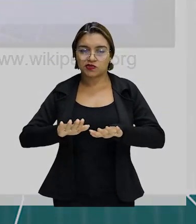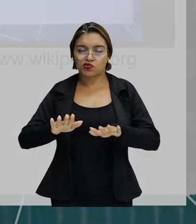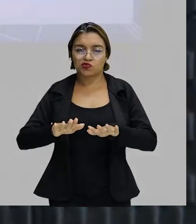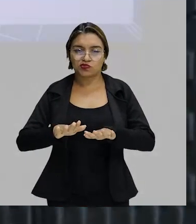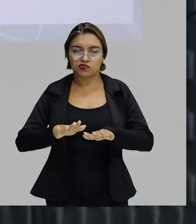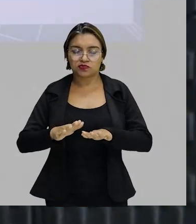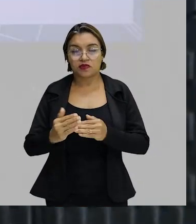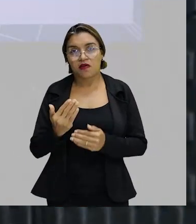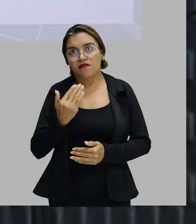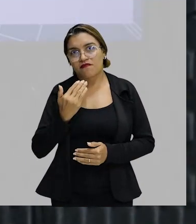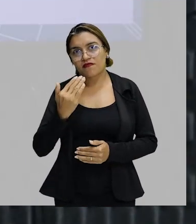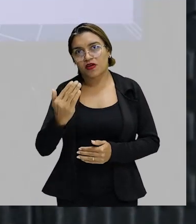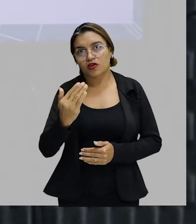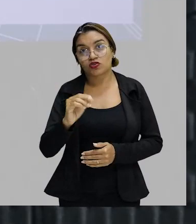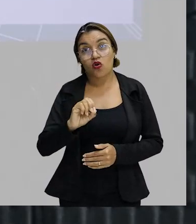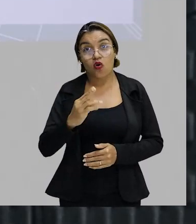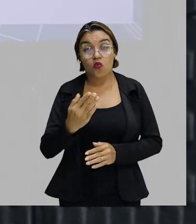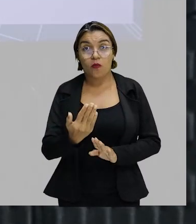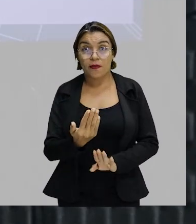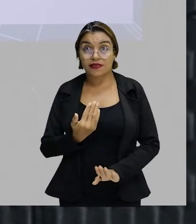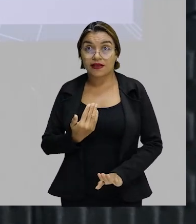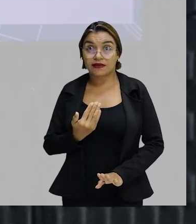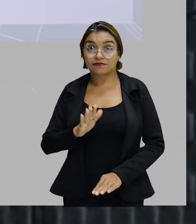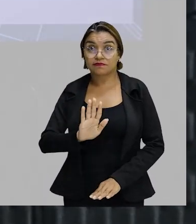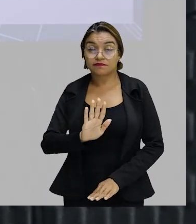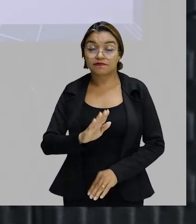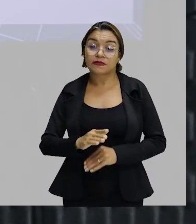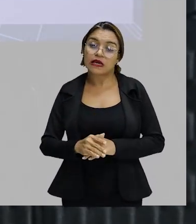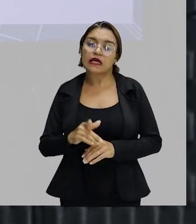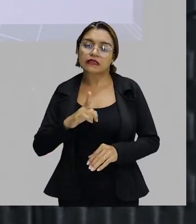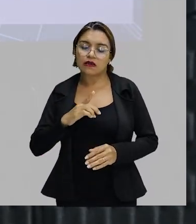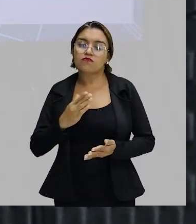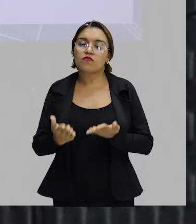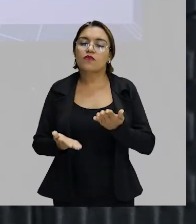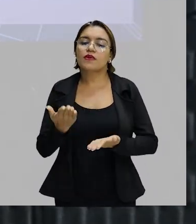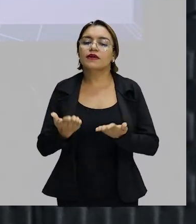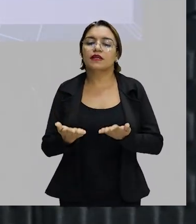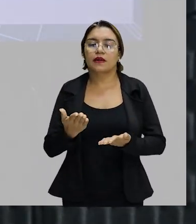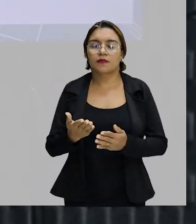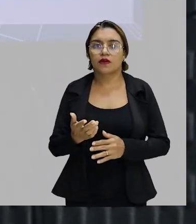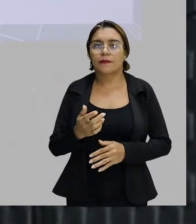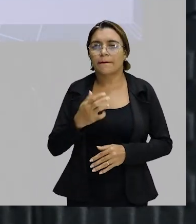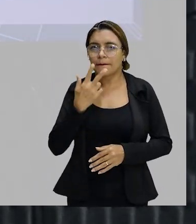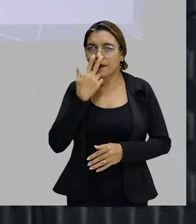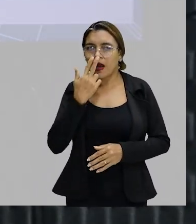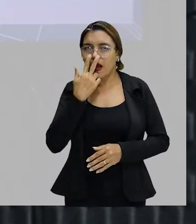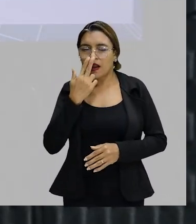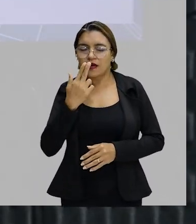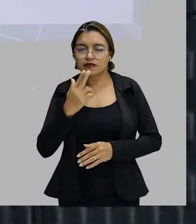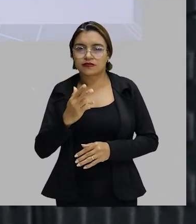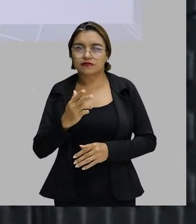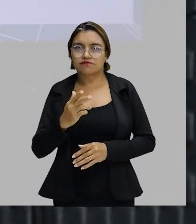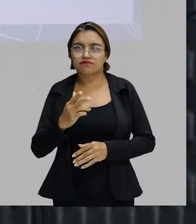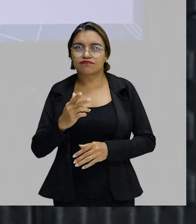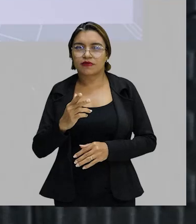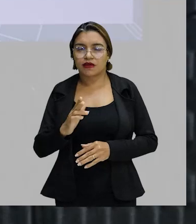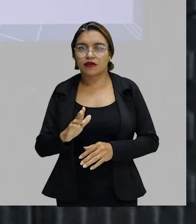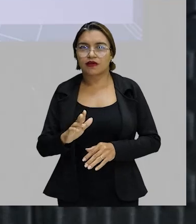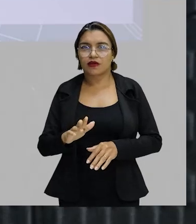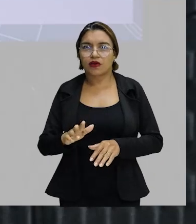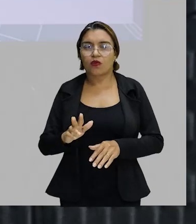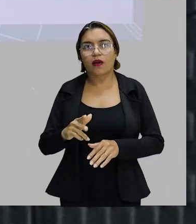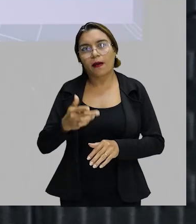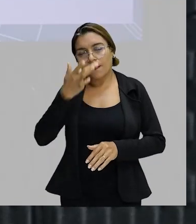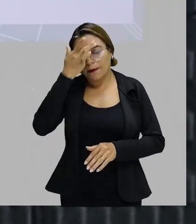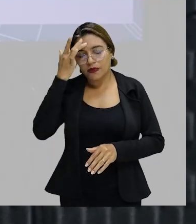tanto para a frente quanto para trás tá aqui o equilíbrio é aquela bananeira que que a a gente conhece como bananeira o atleta